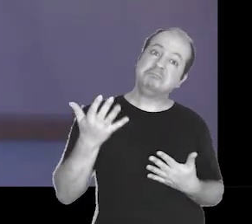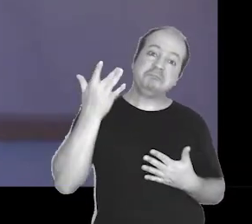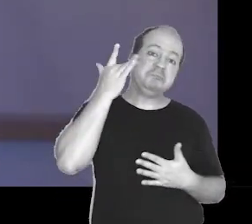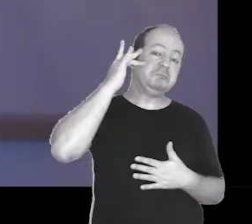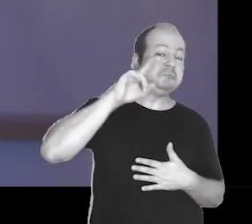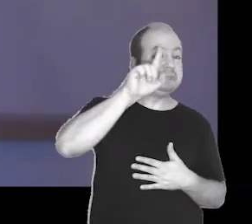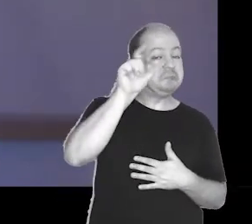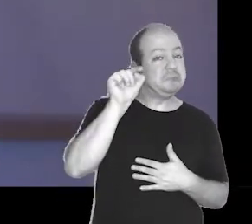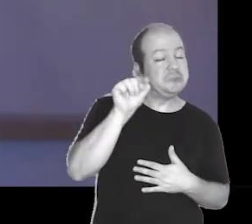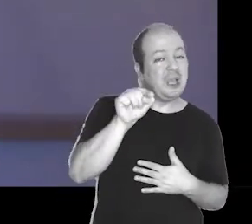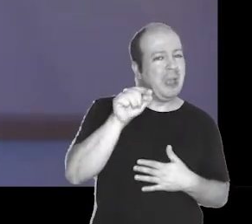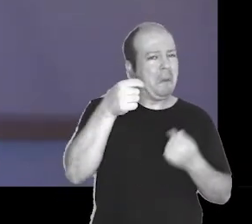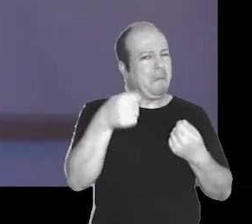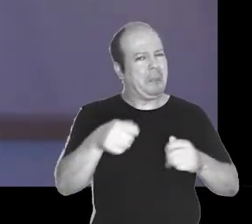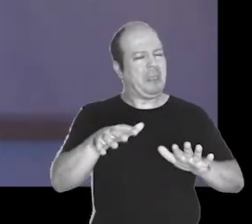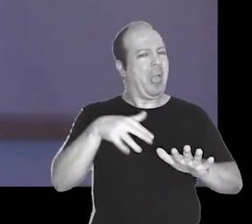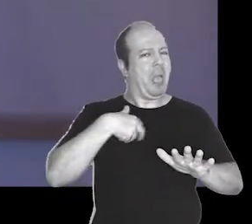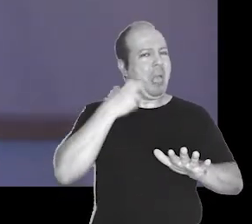se constranja.